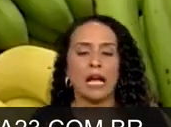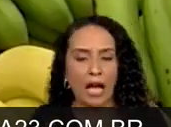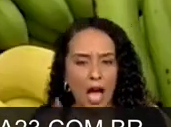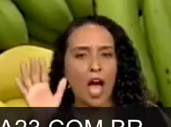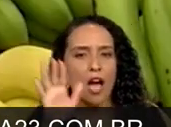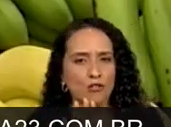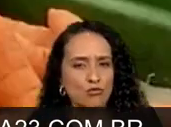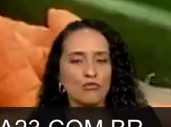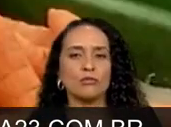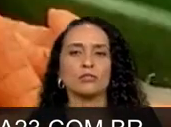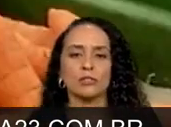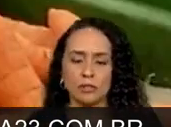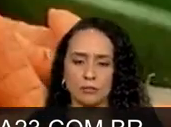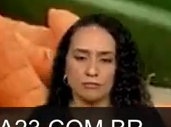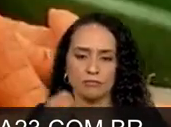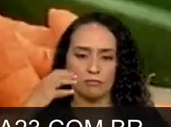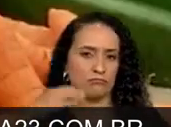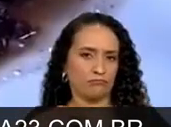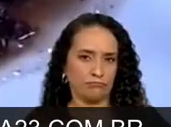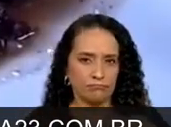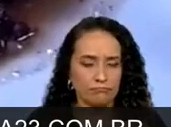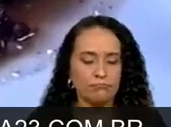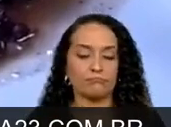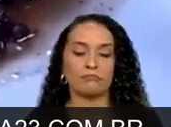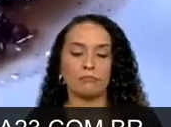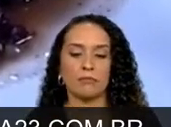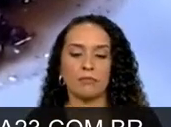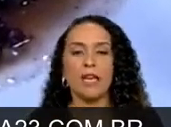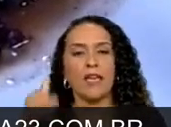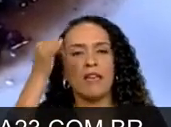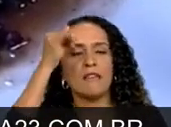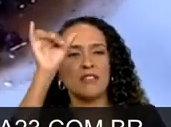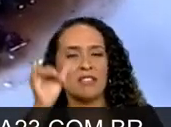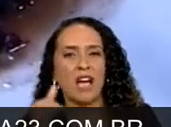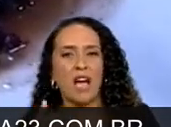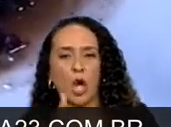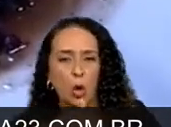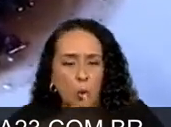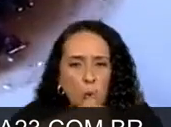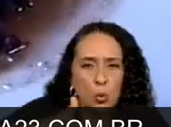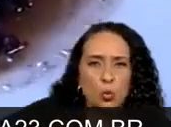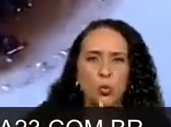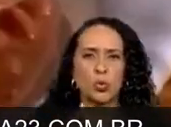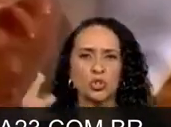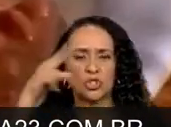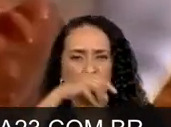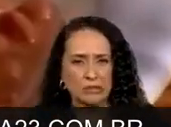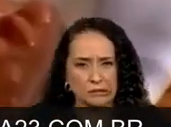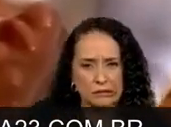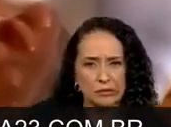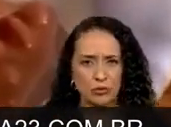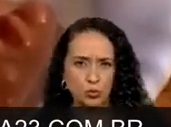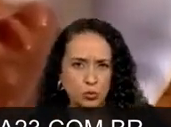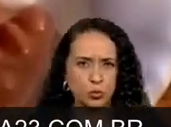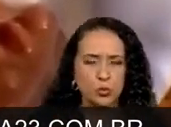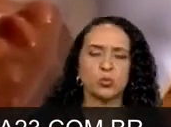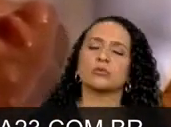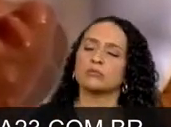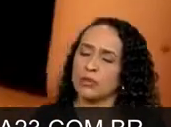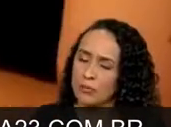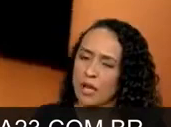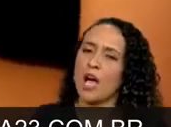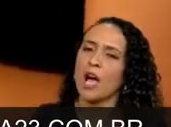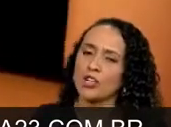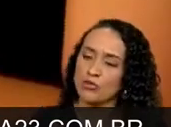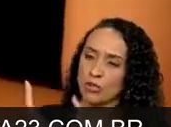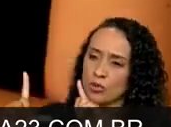para o fortalecimento do sistema imunológico. Não consumir alimentos gordurosos e de difícil digestão também pode contribuir para